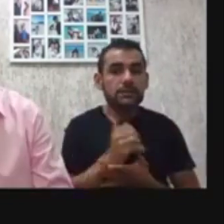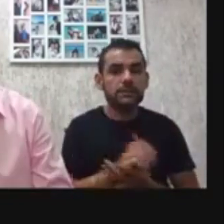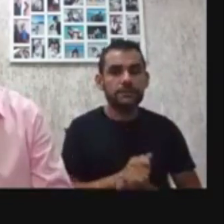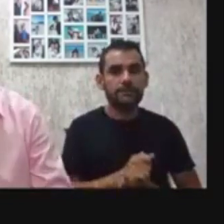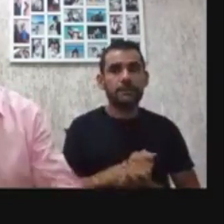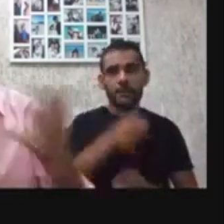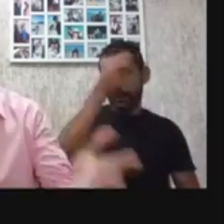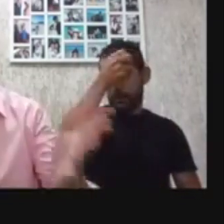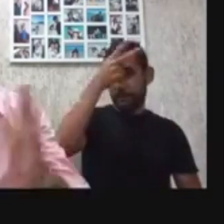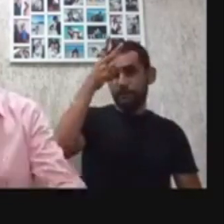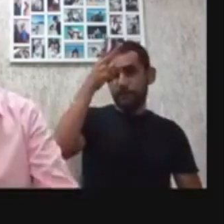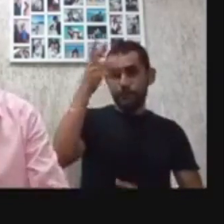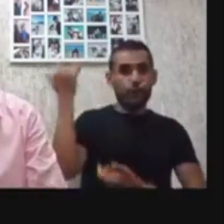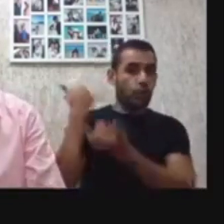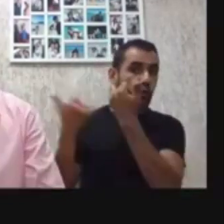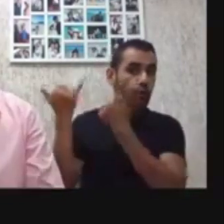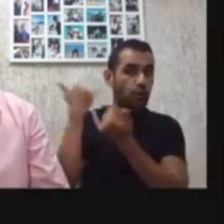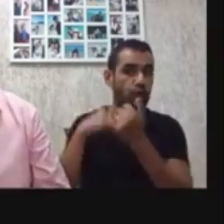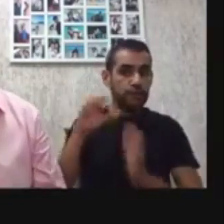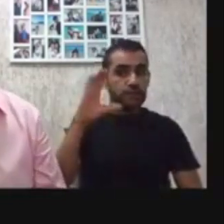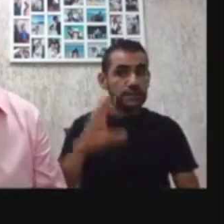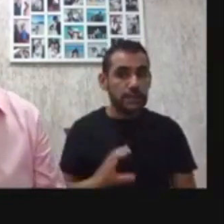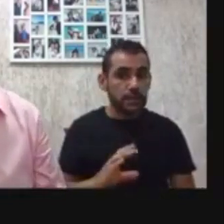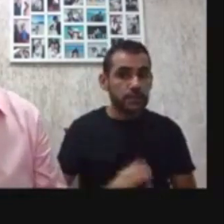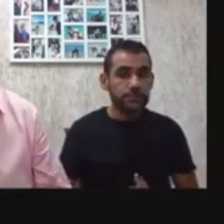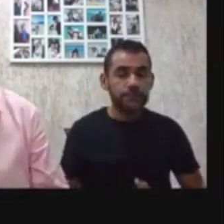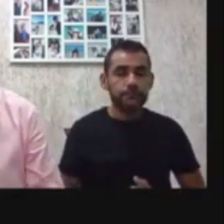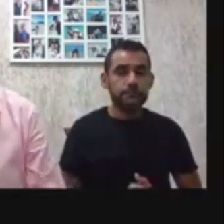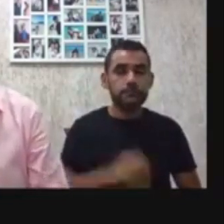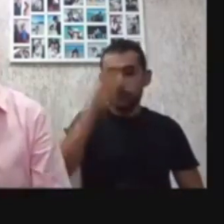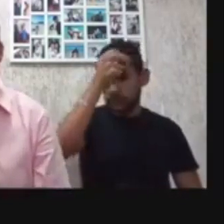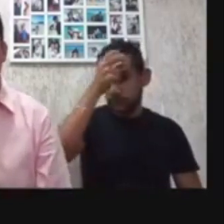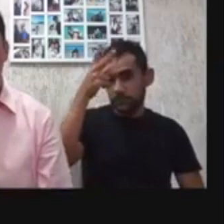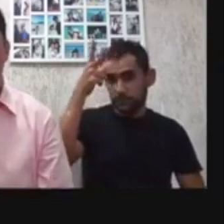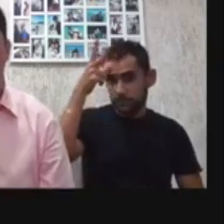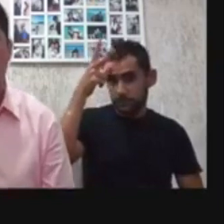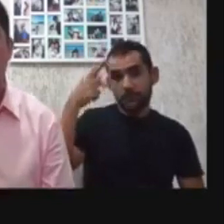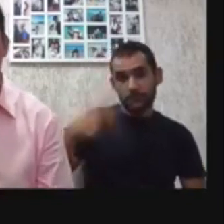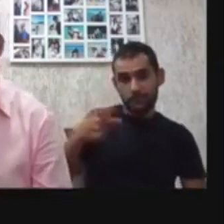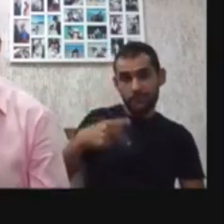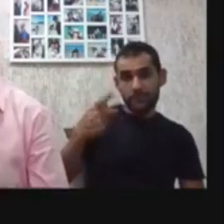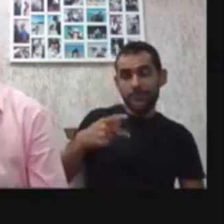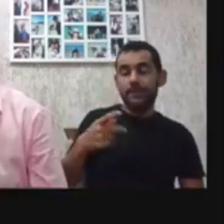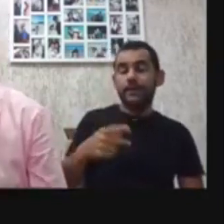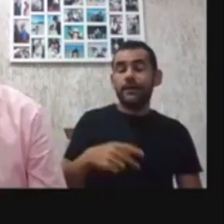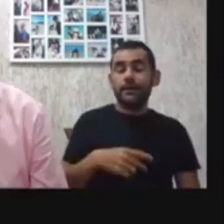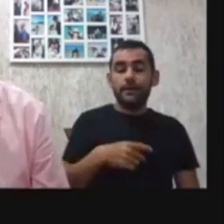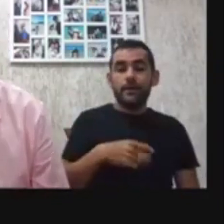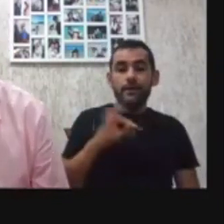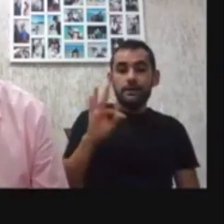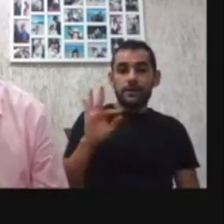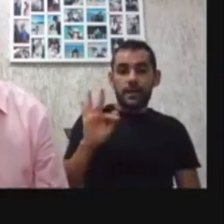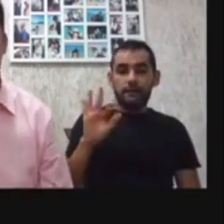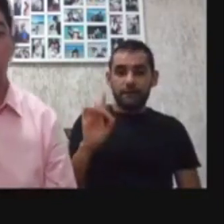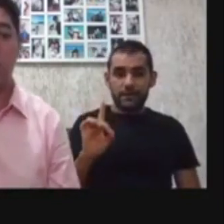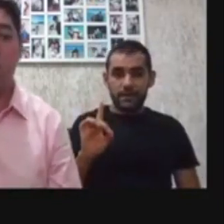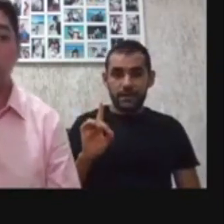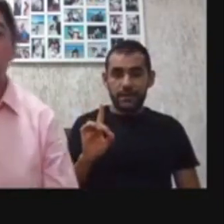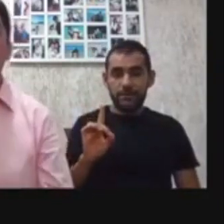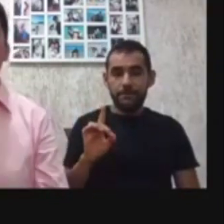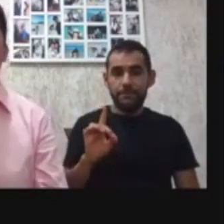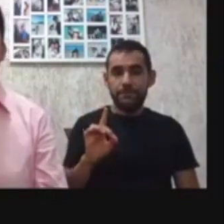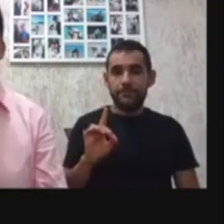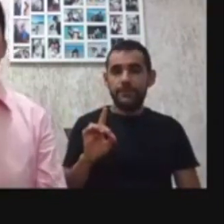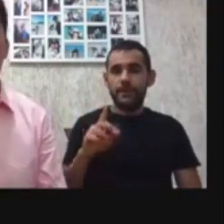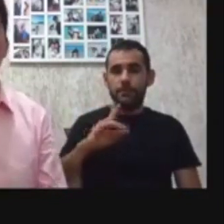nossa prefeitura escuta o cidadão? A nossa prefeitura vai lá no TFD, na Secretaria de Saúde, nos postos de